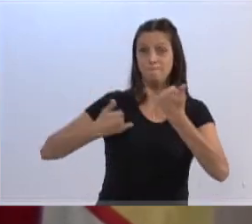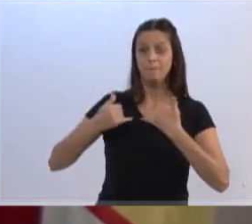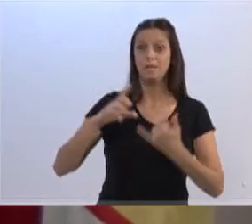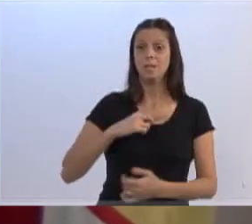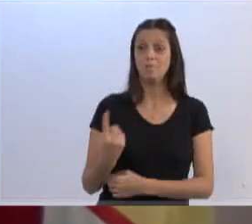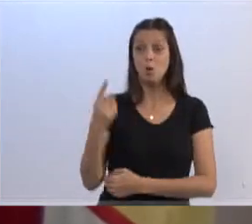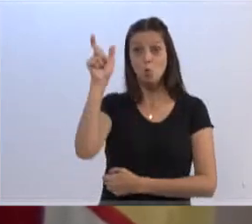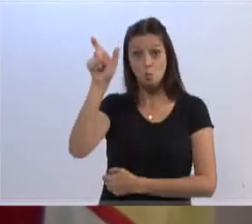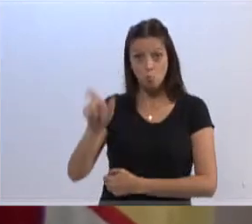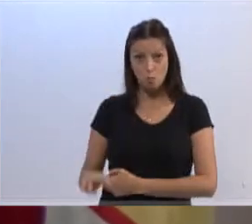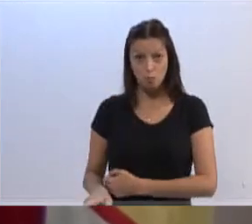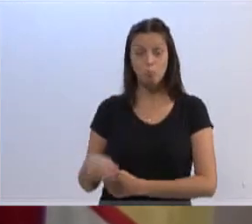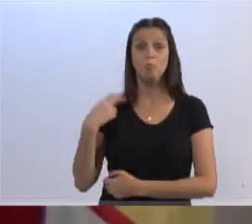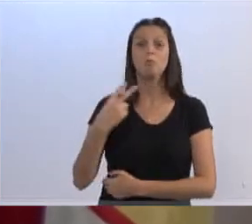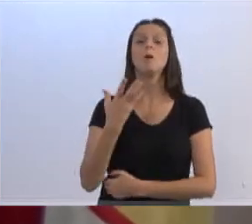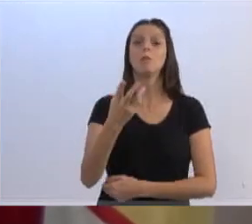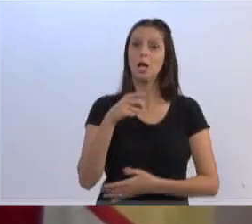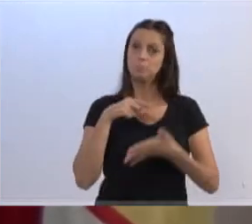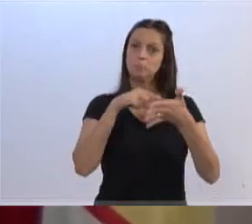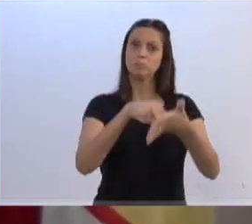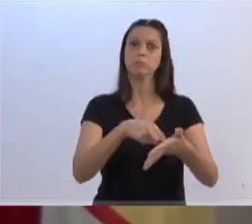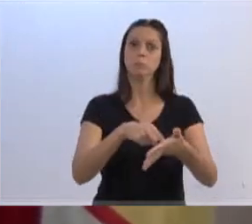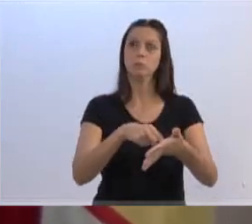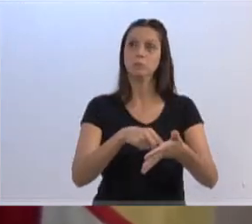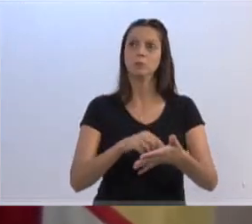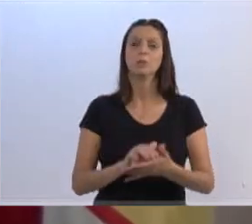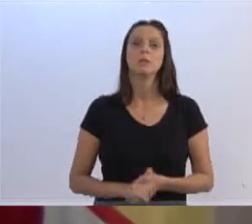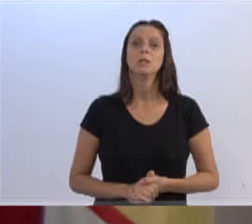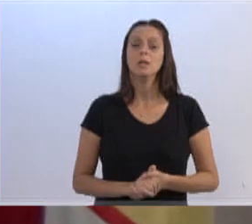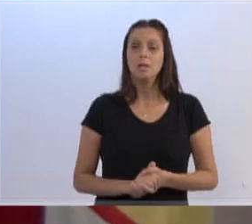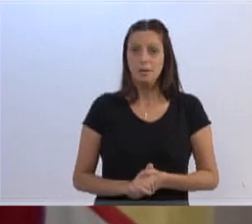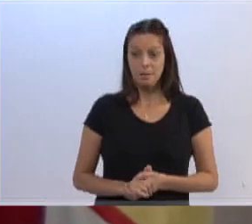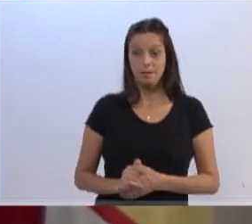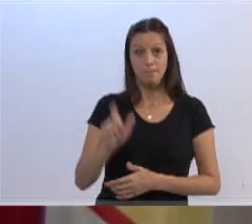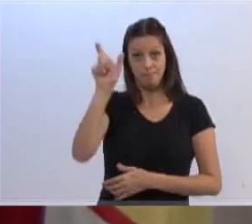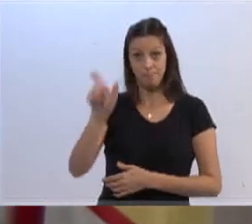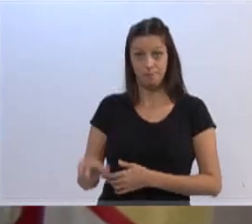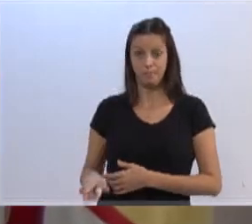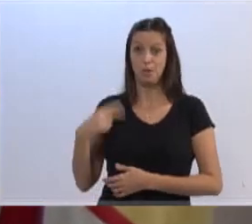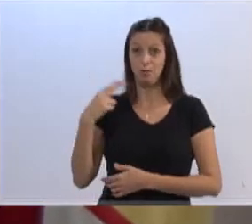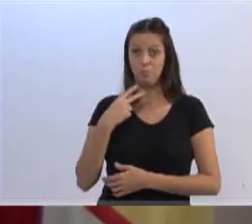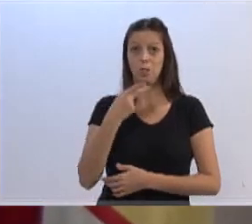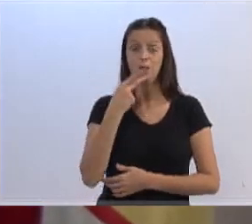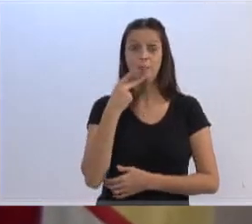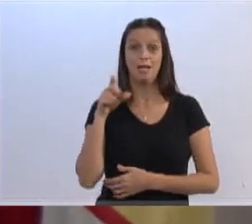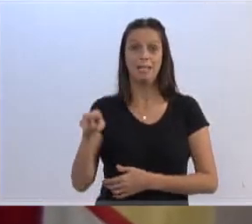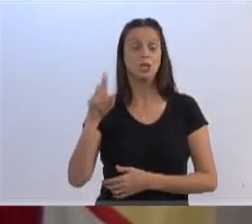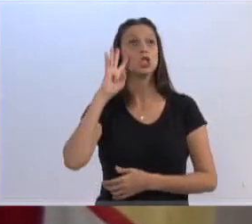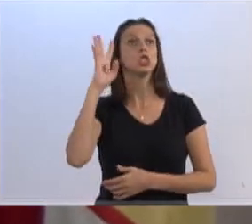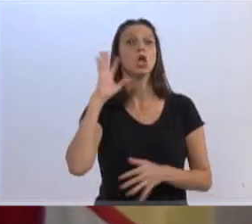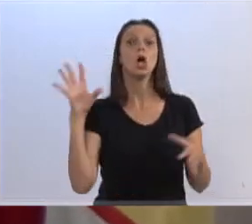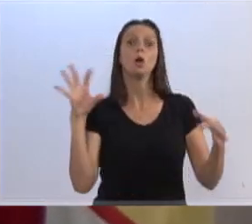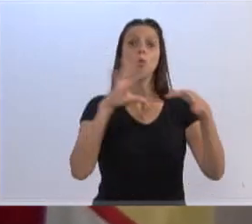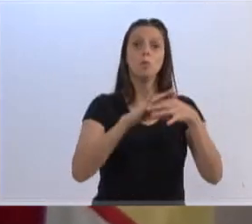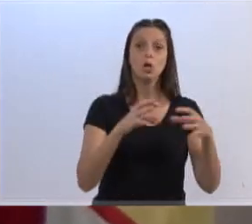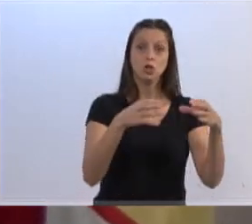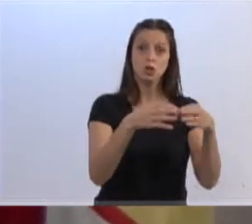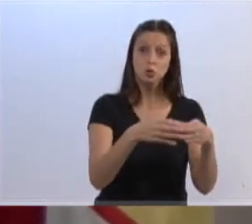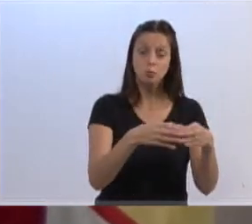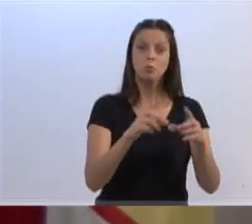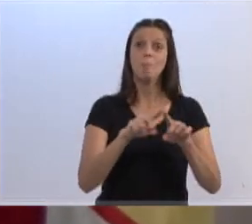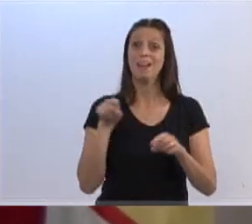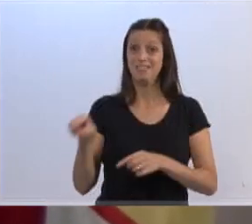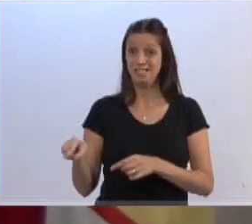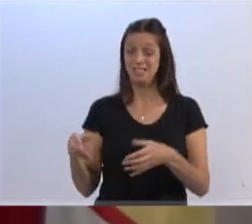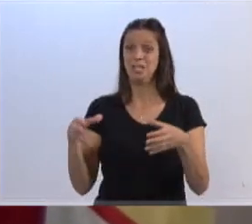parlamentar, e eu quero fazer aqui essa denúncia aqui para a gente fiscalizar, boatos de que um parlamentar que fala do sonho coletivo, mas que, na verdade, esse